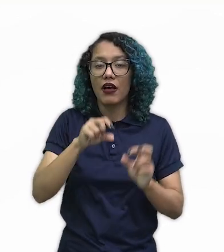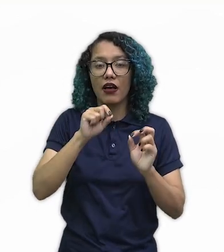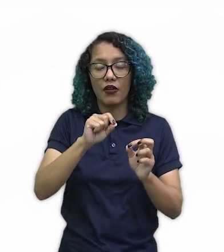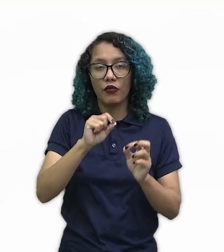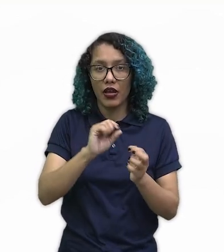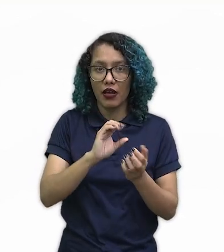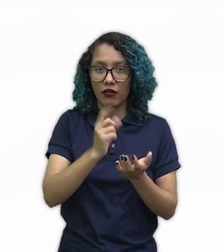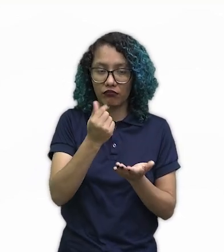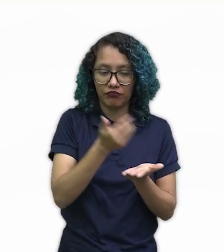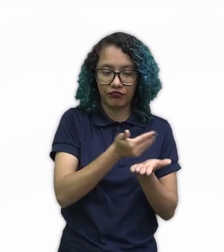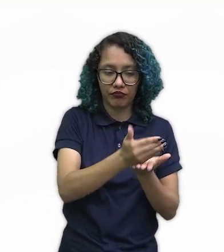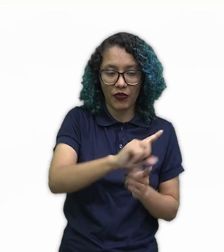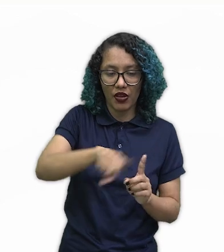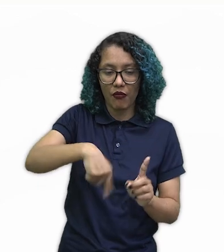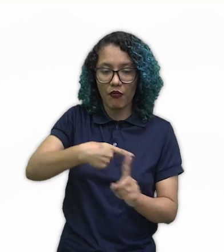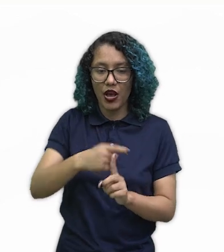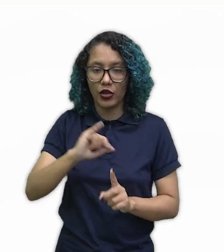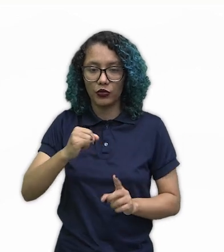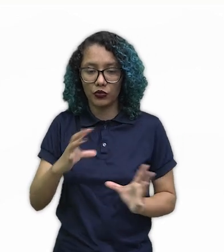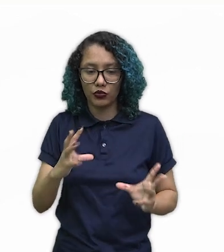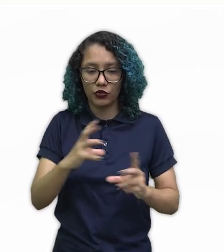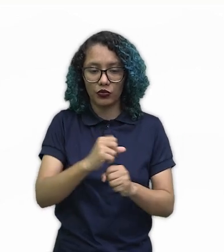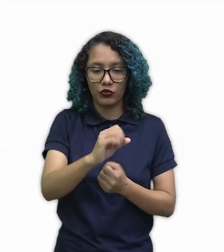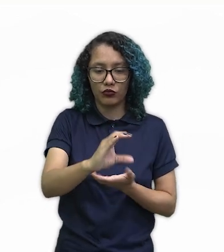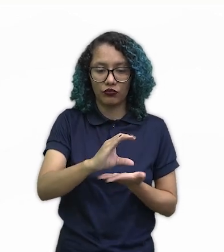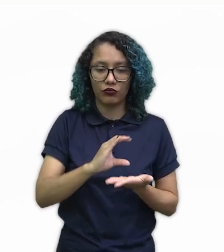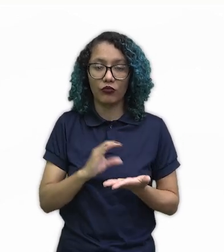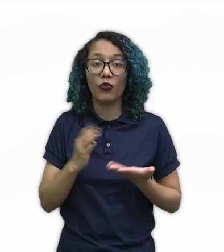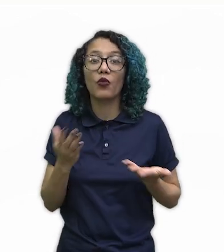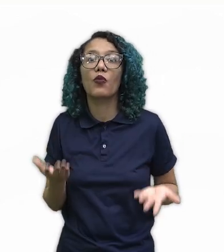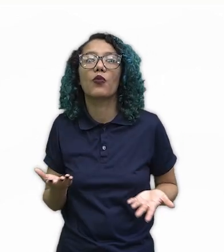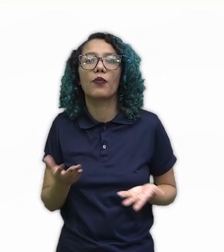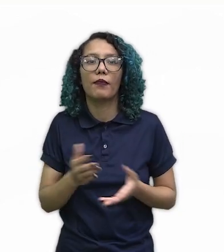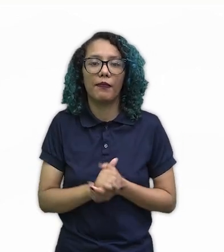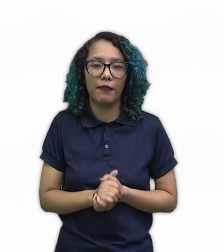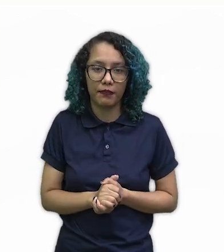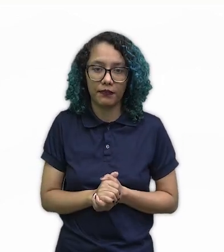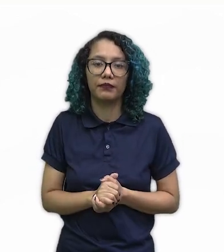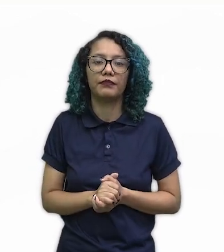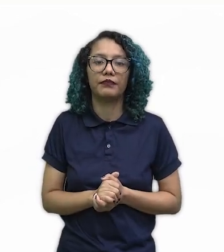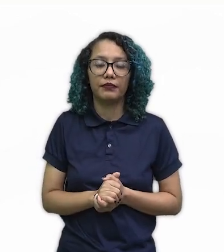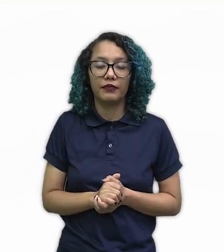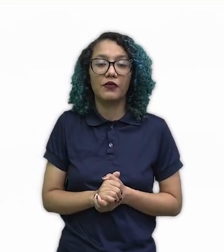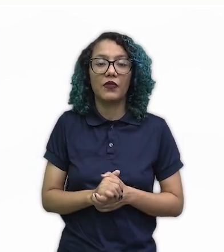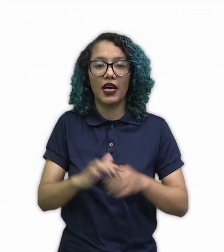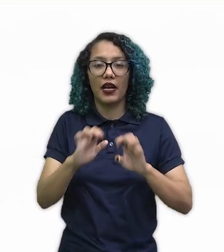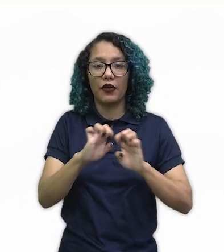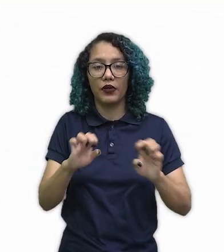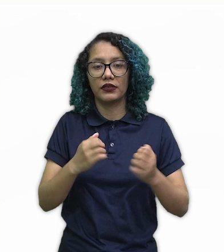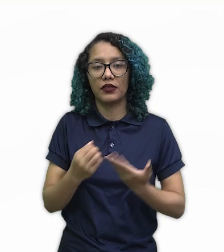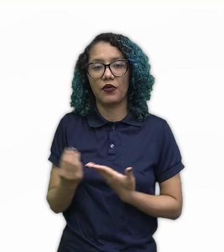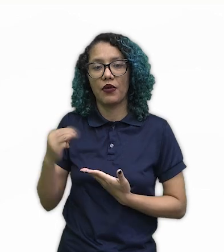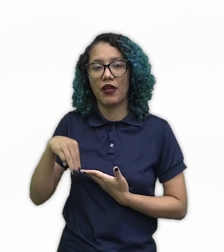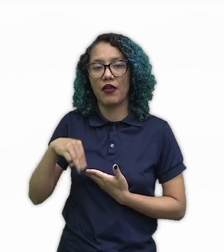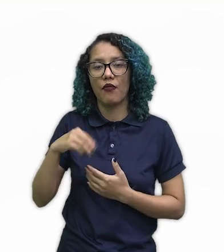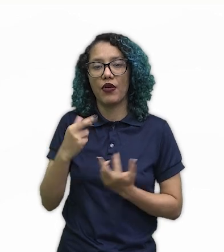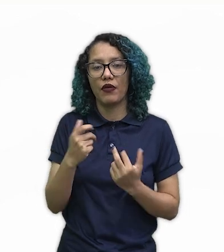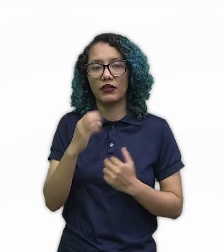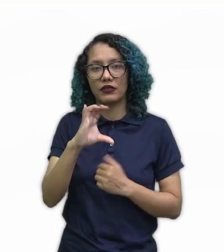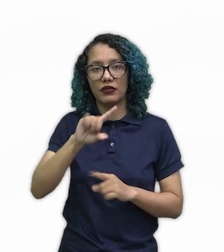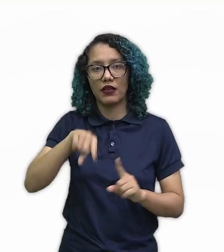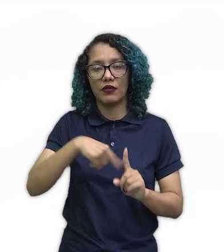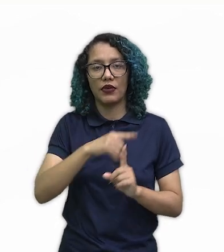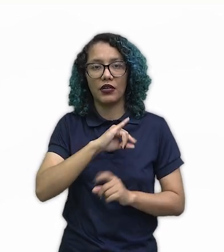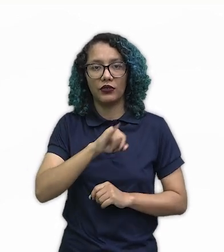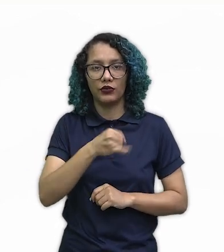É importante você saber como se calcula o montante, né? Lembrando que o montante é o valor total ao final